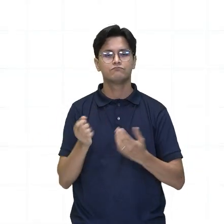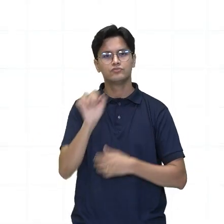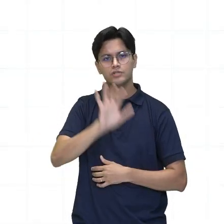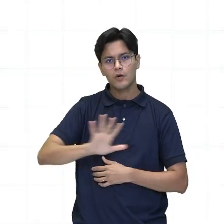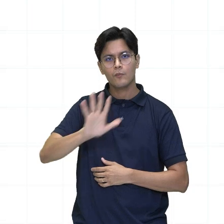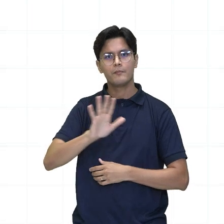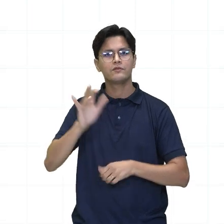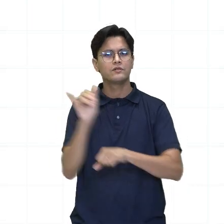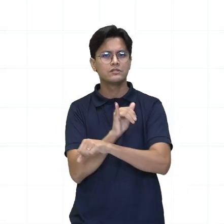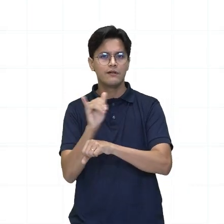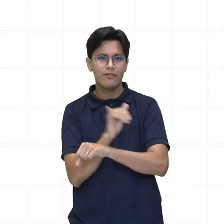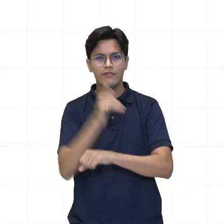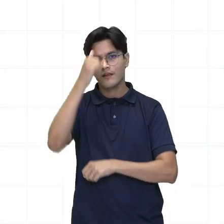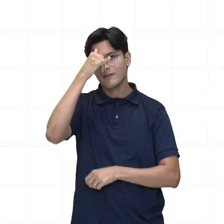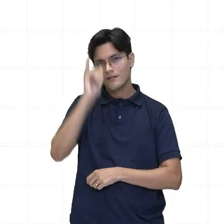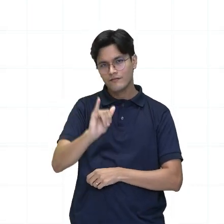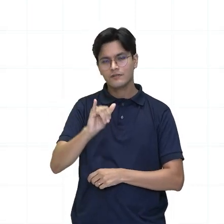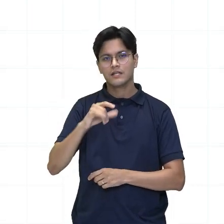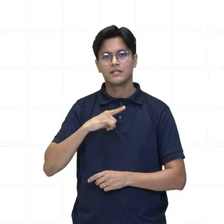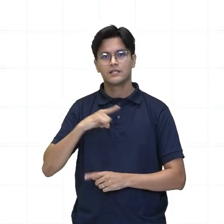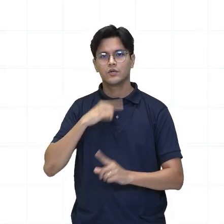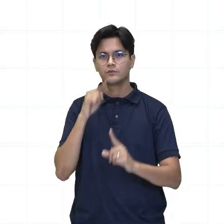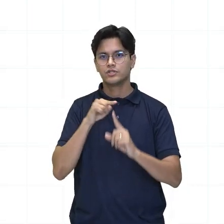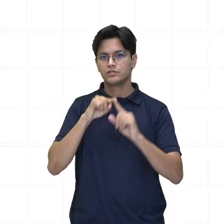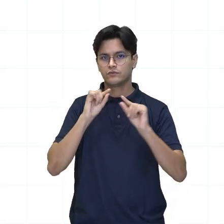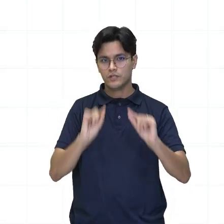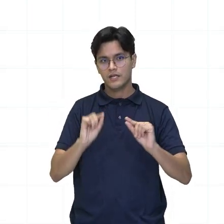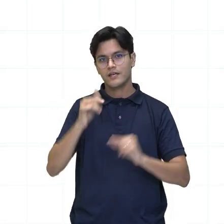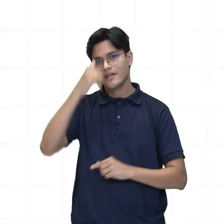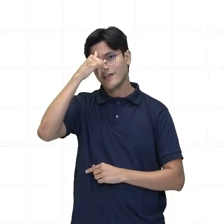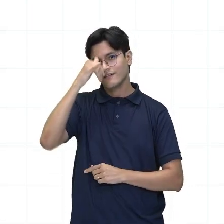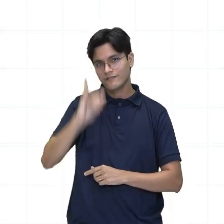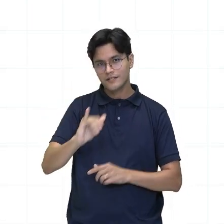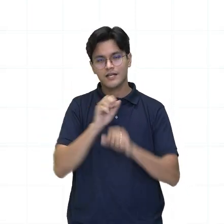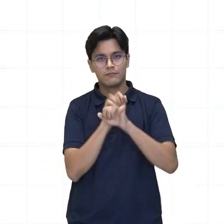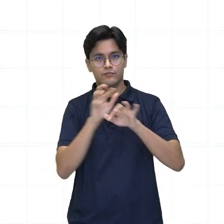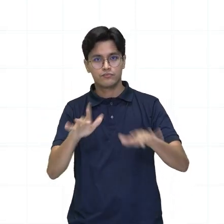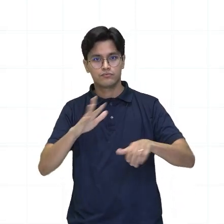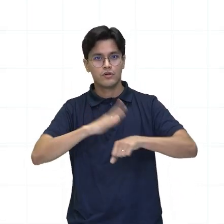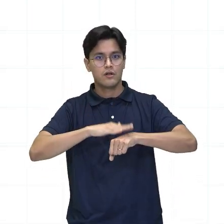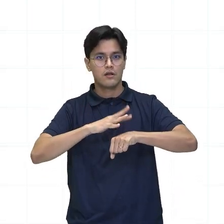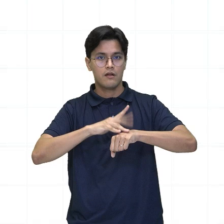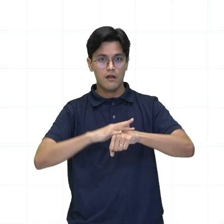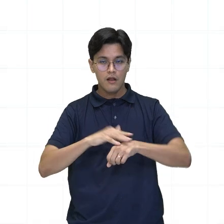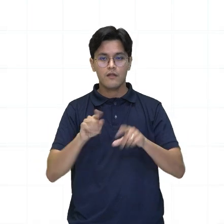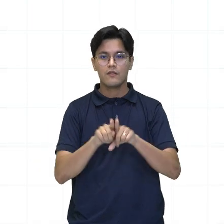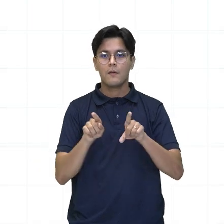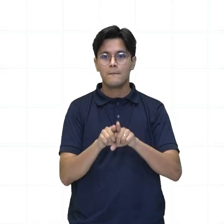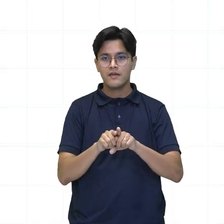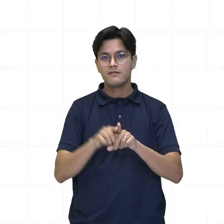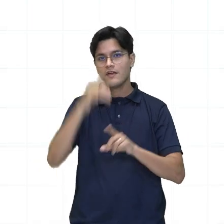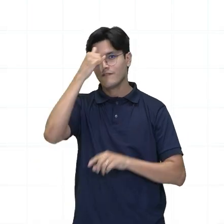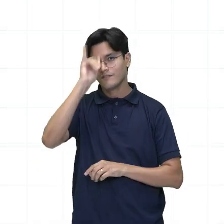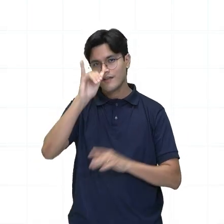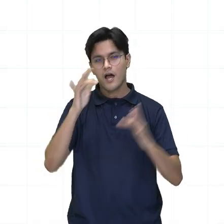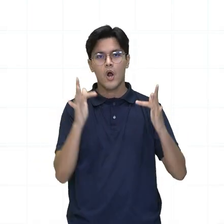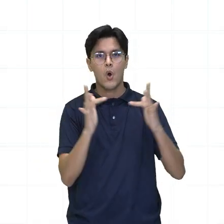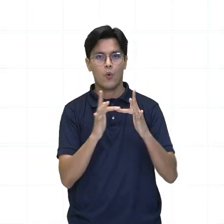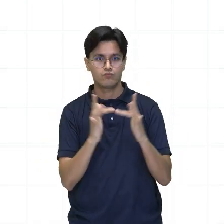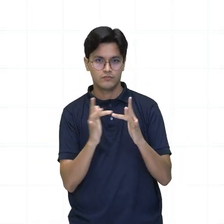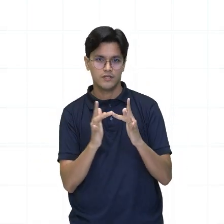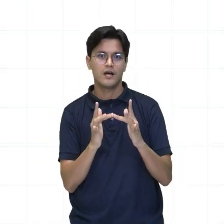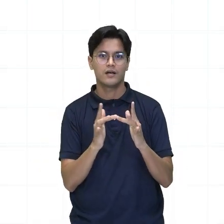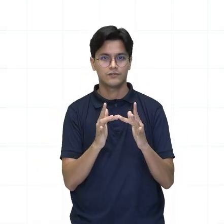visam combater a proliferação, o contato e a viabilidade do próprio vetor, sejam eles